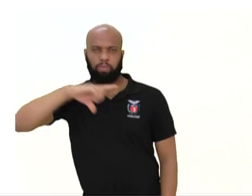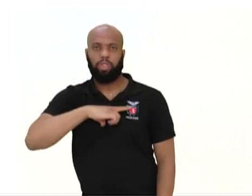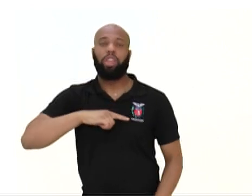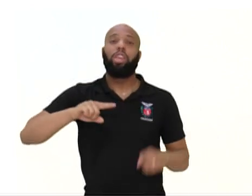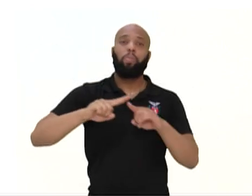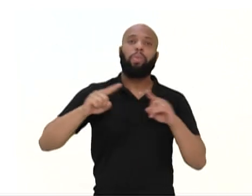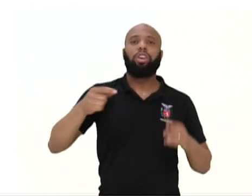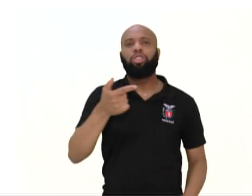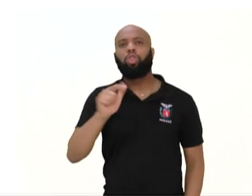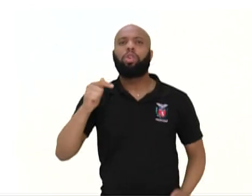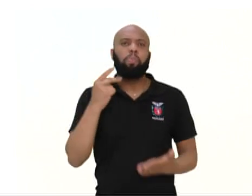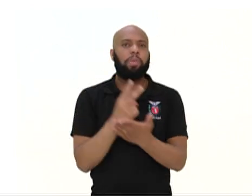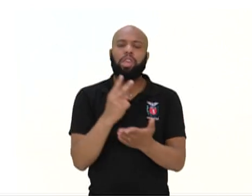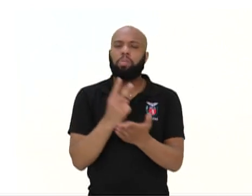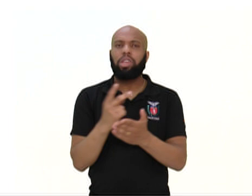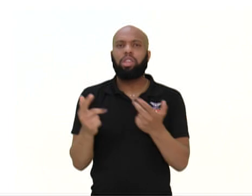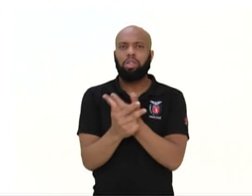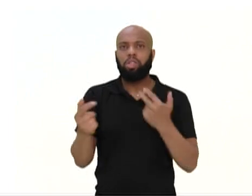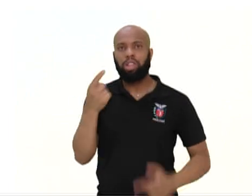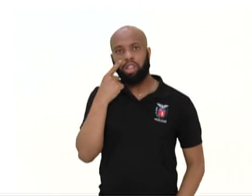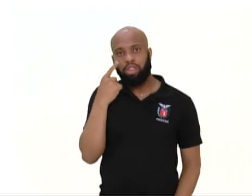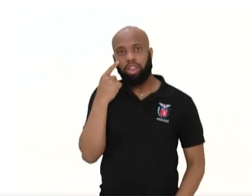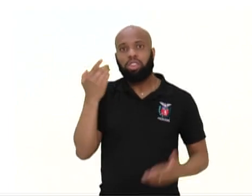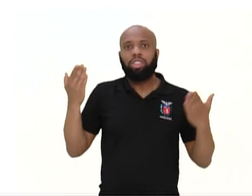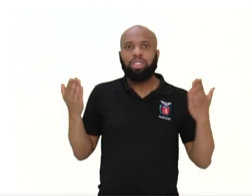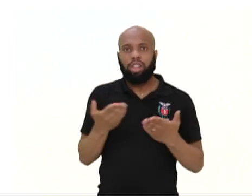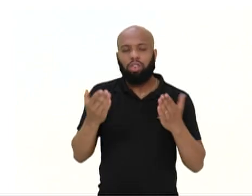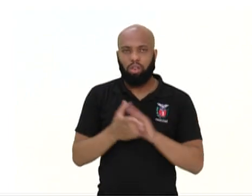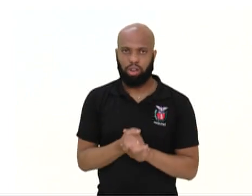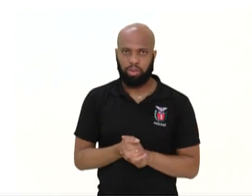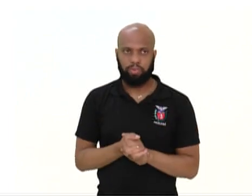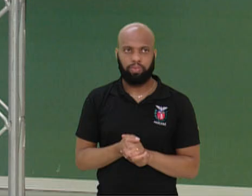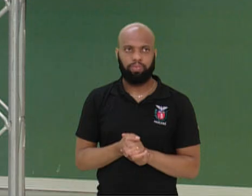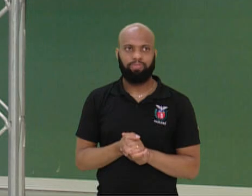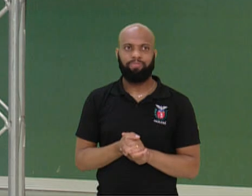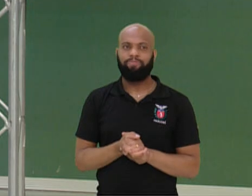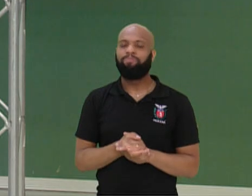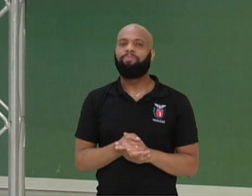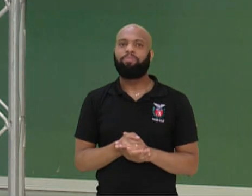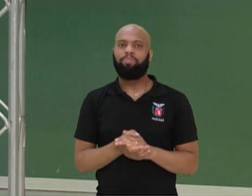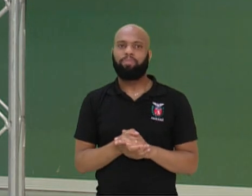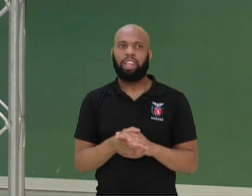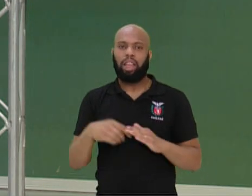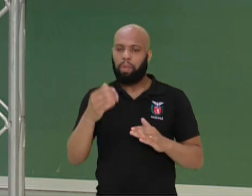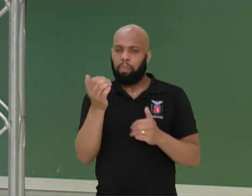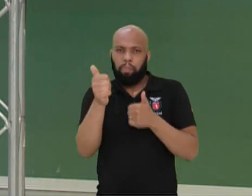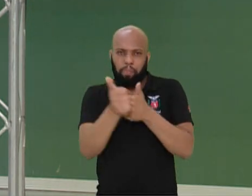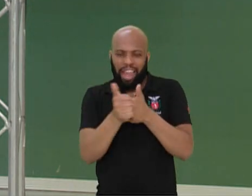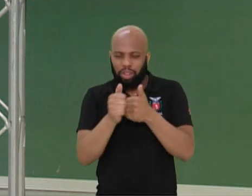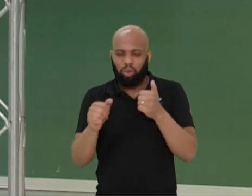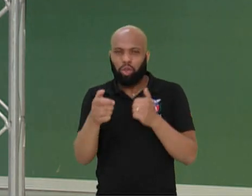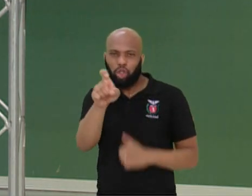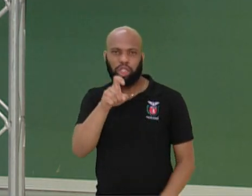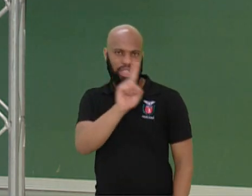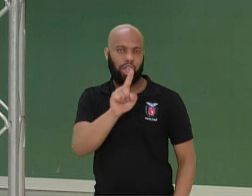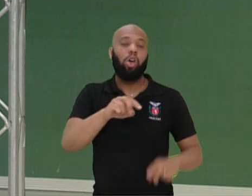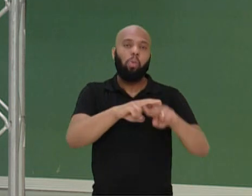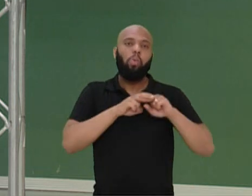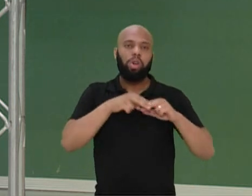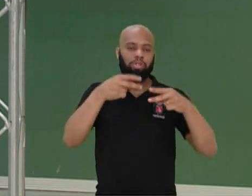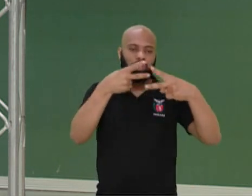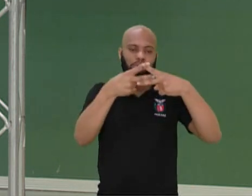mesma coisa, né? Aqui, ó, nesse caso o gráfico não encosta, não chega nem a encostar no eixo X, então o delta é